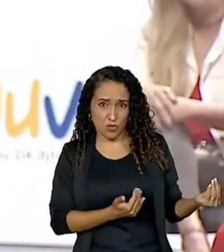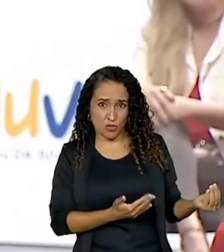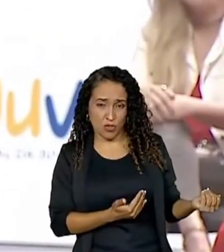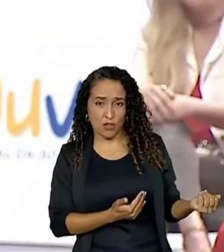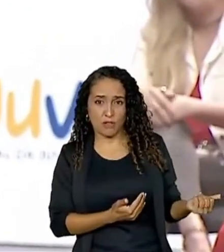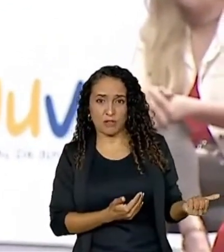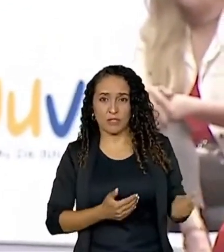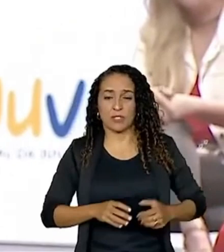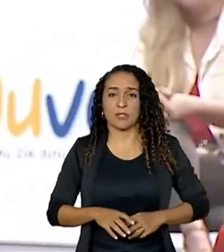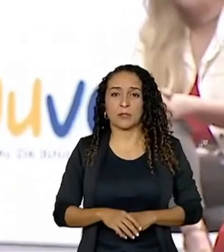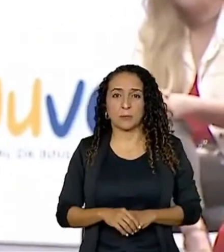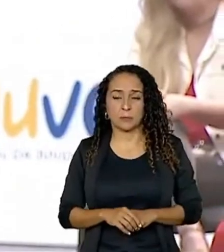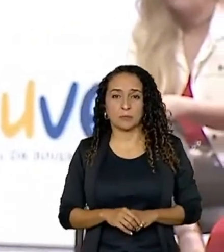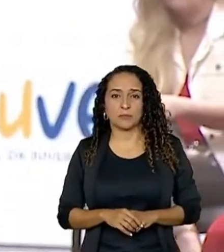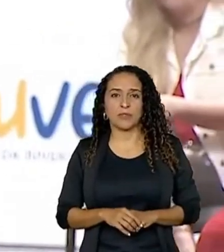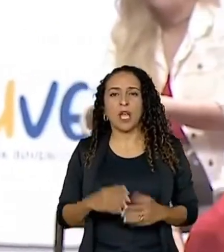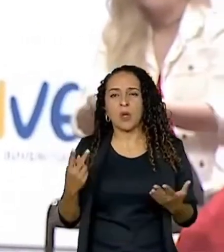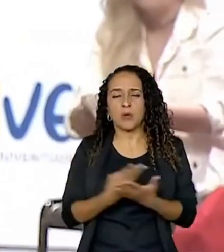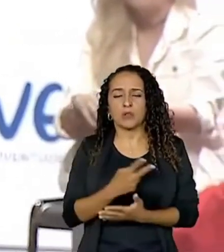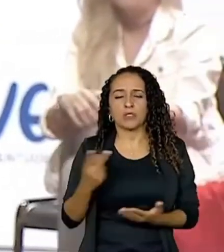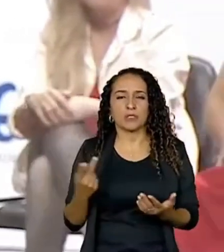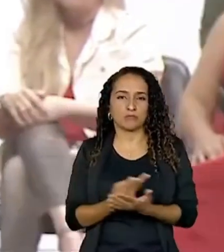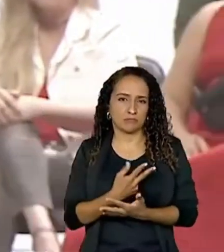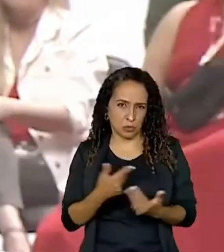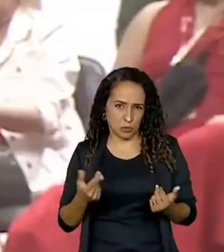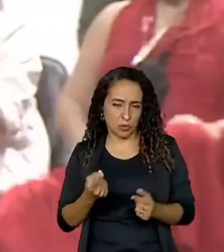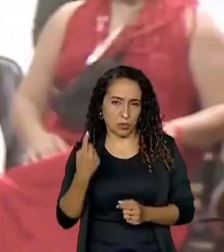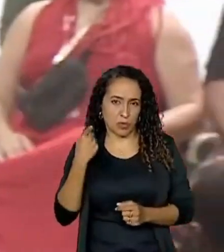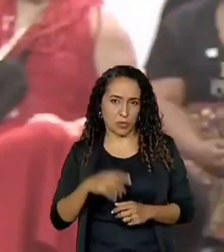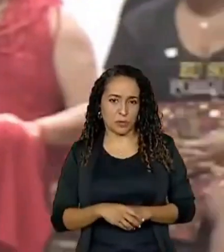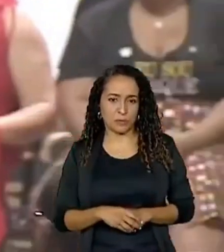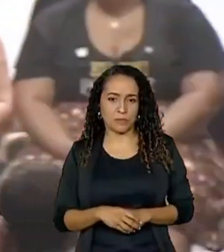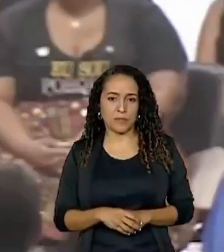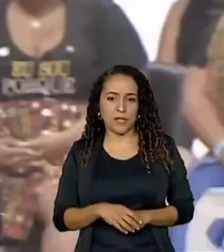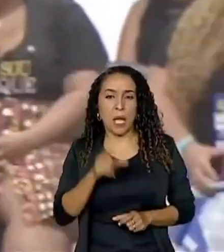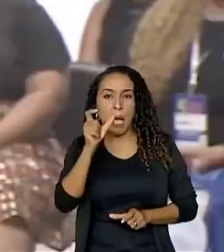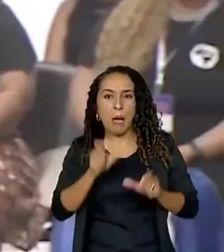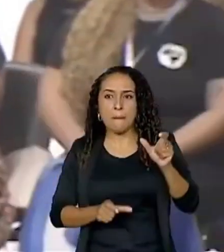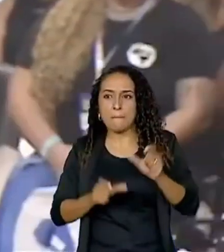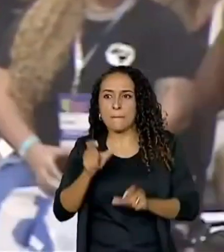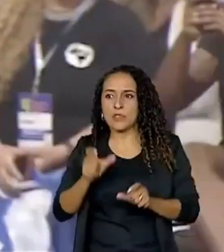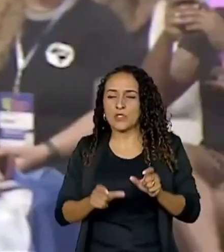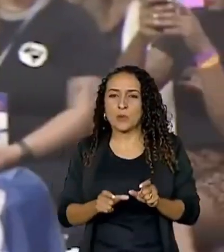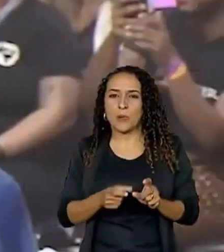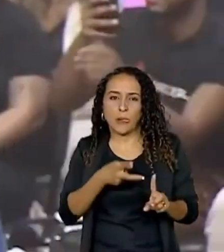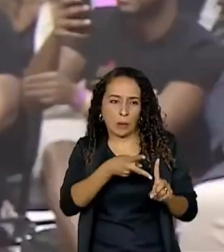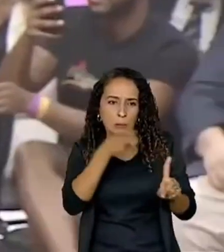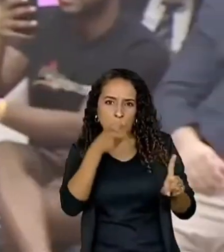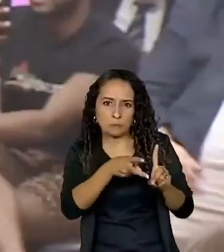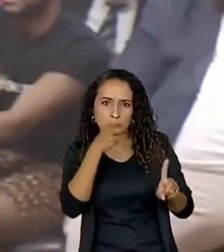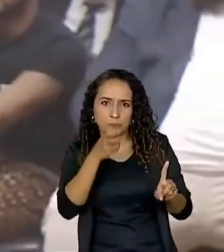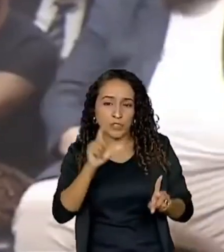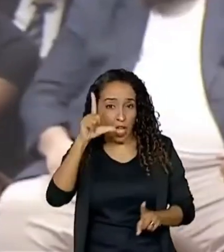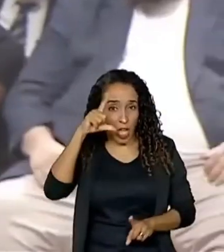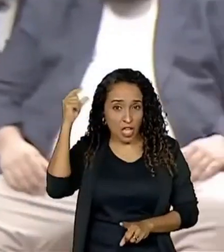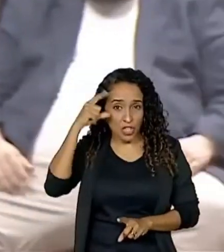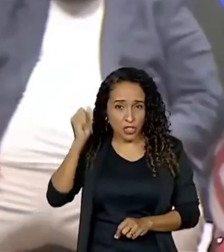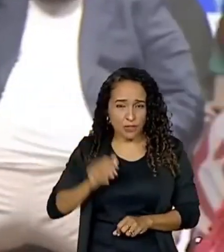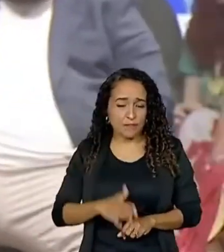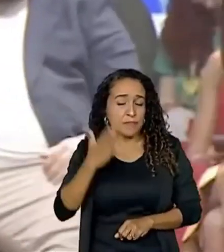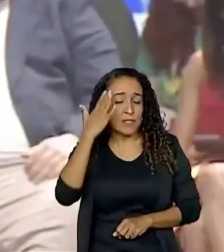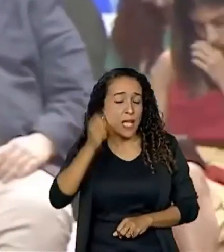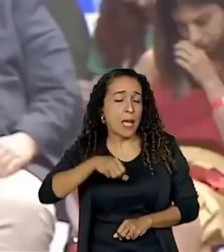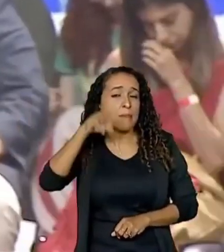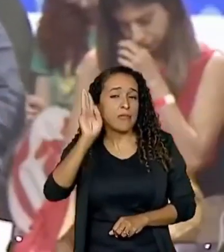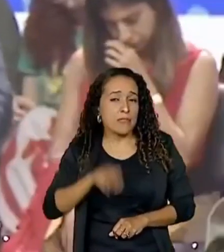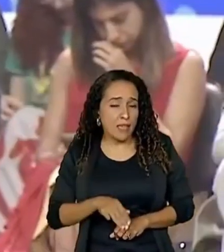das coisas que aconteceu com o cara que hackeou a Janja, sabe quem passou a noite